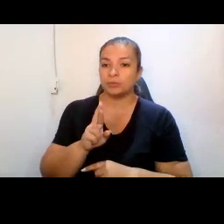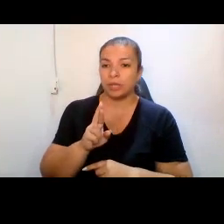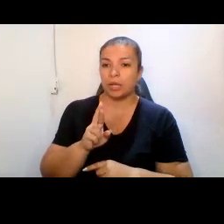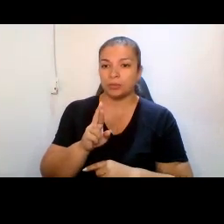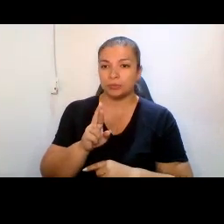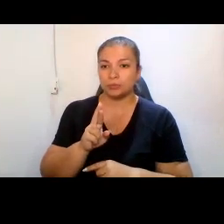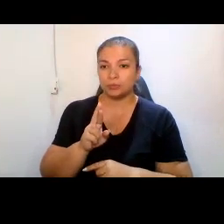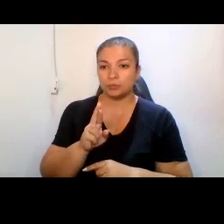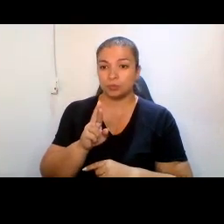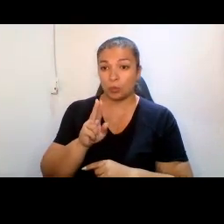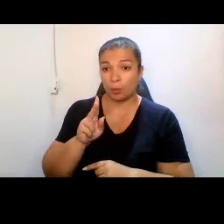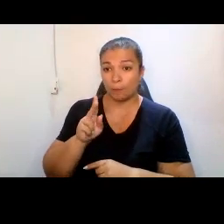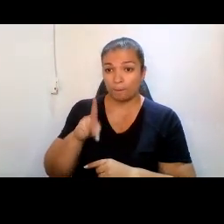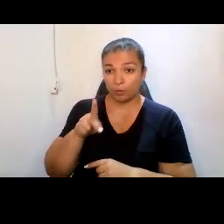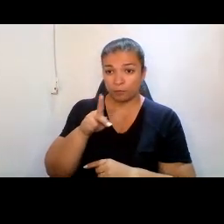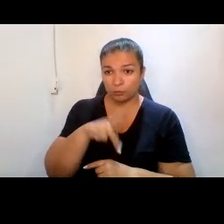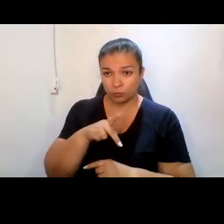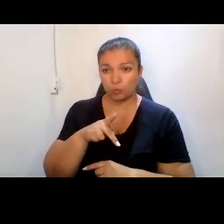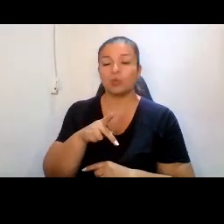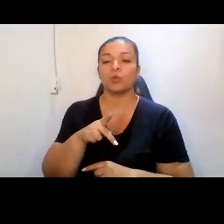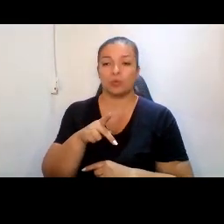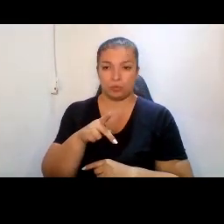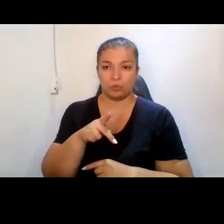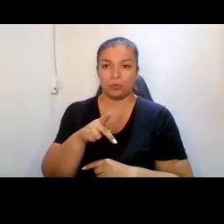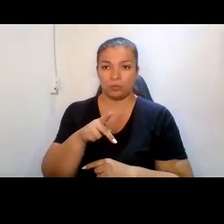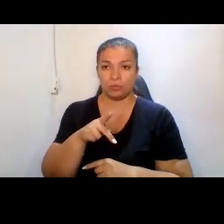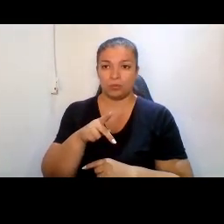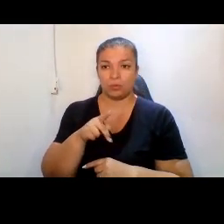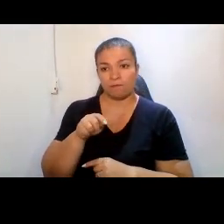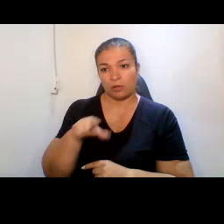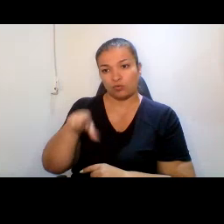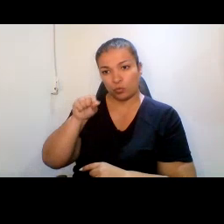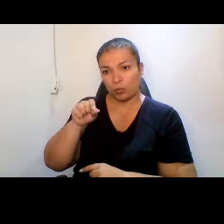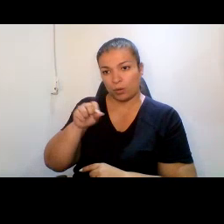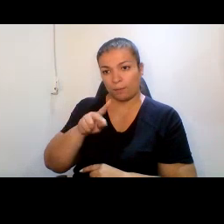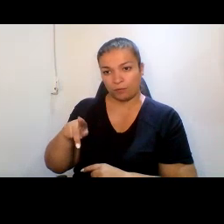do professor, né, que for selecionado, virá